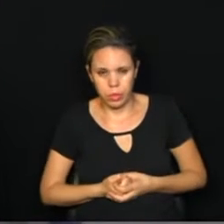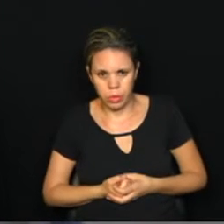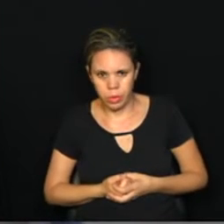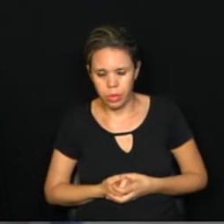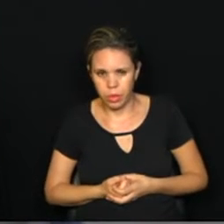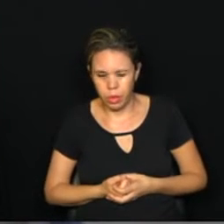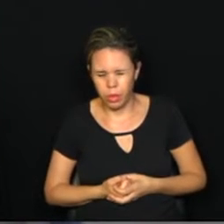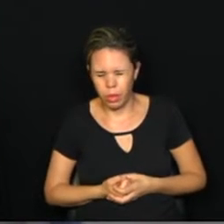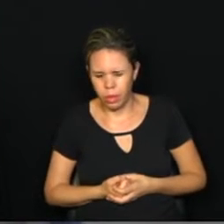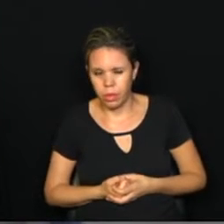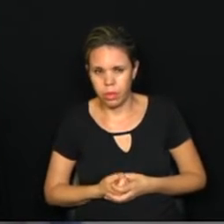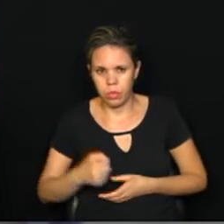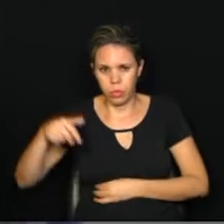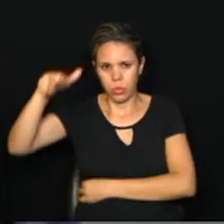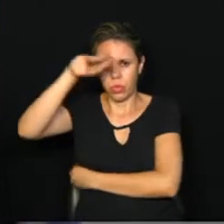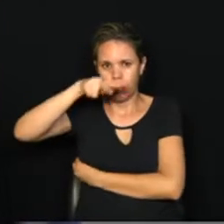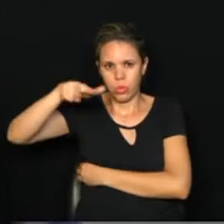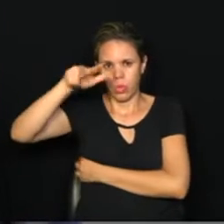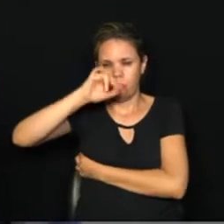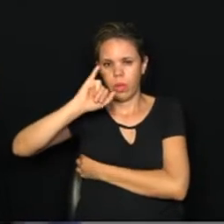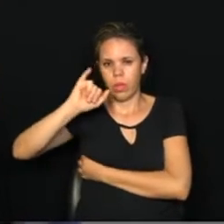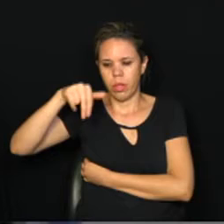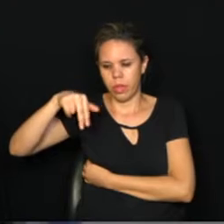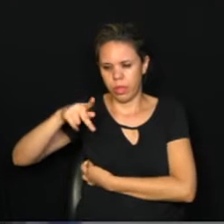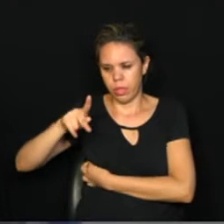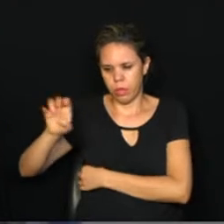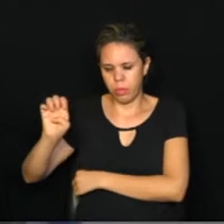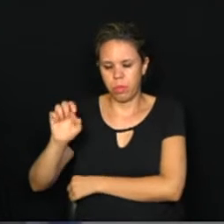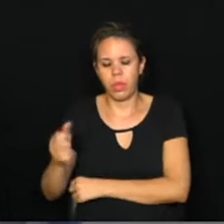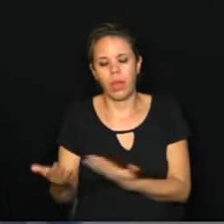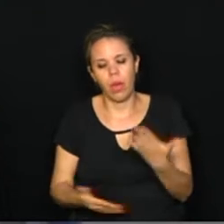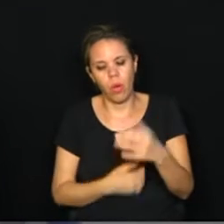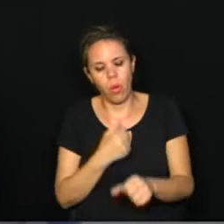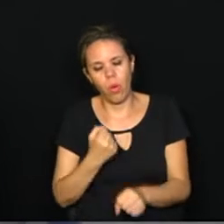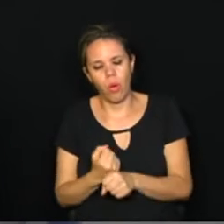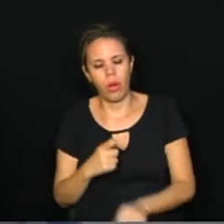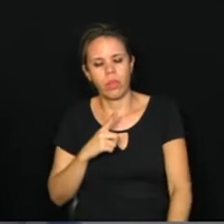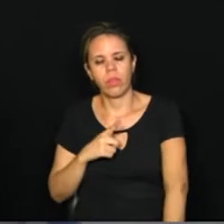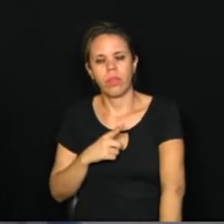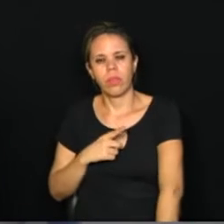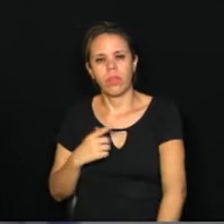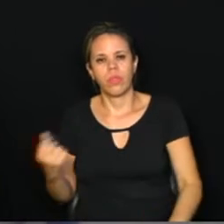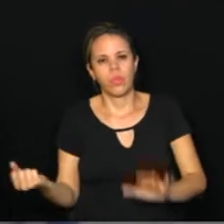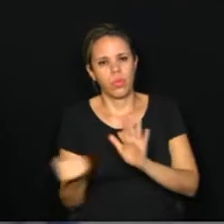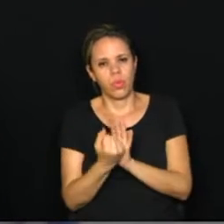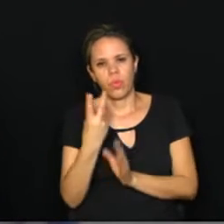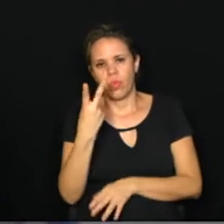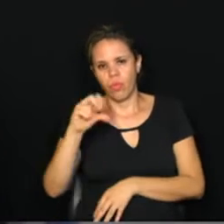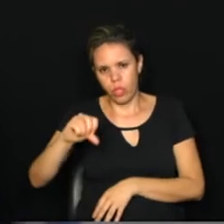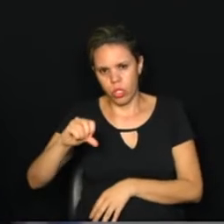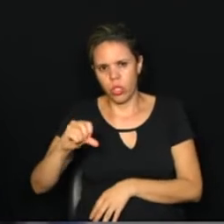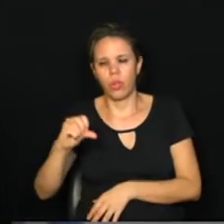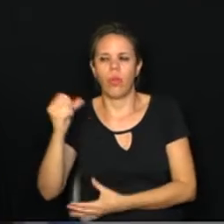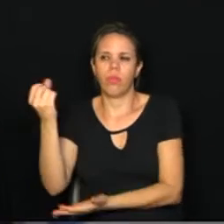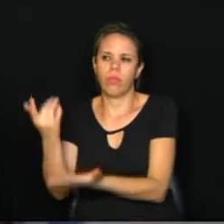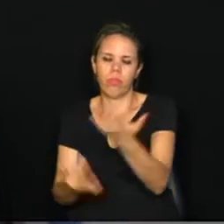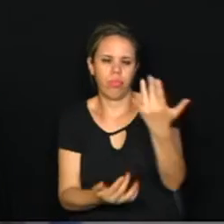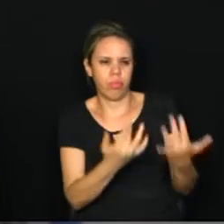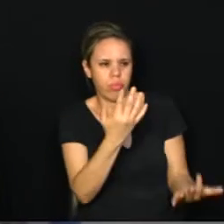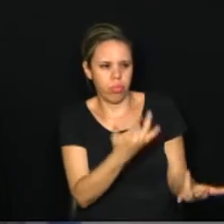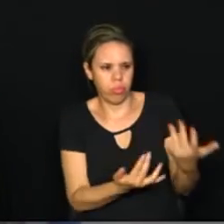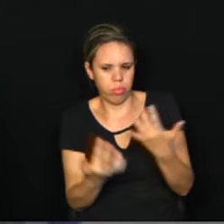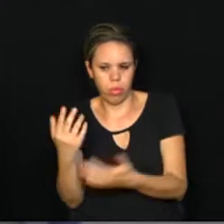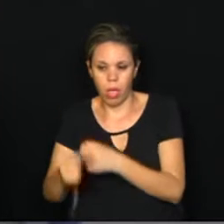registrados pelos satélites do INPE. Esse ano, nós estamos com registro de 29 ocorrências. Então, o